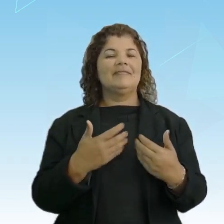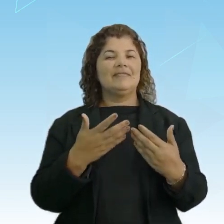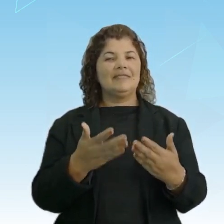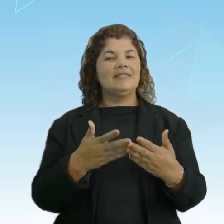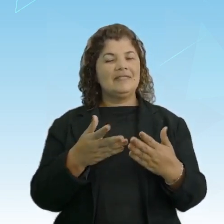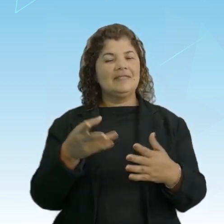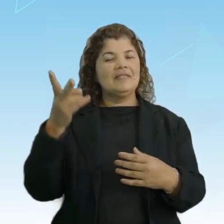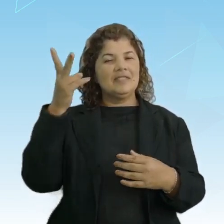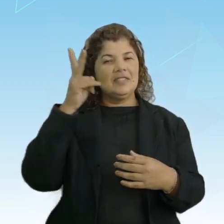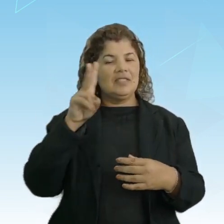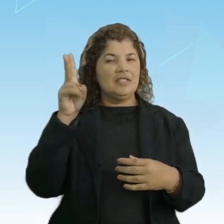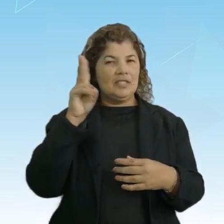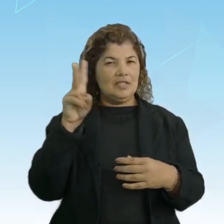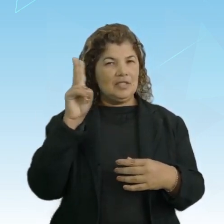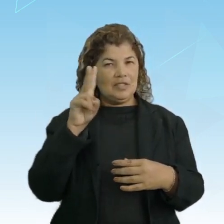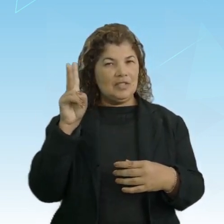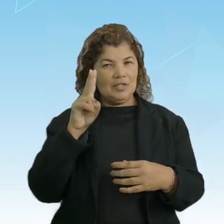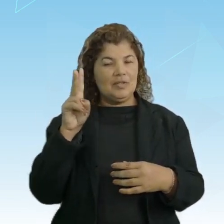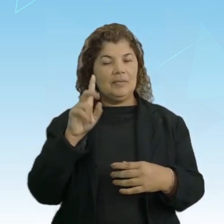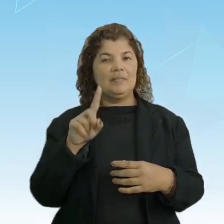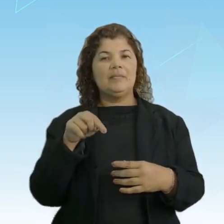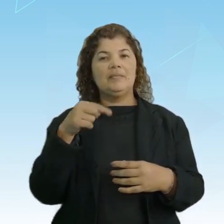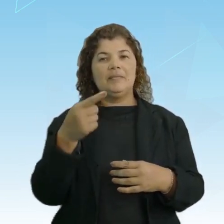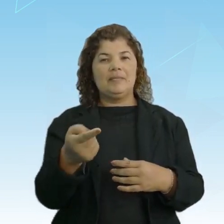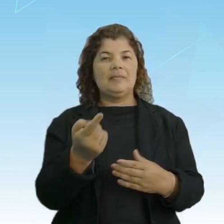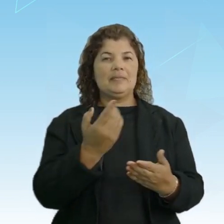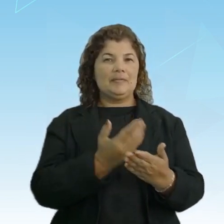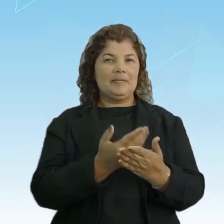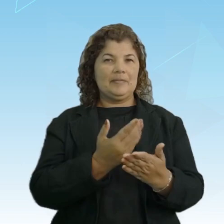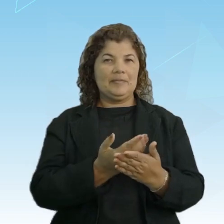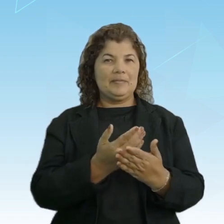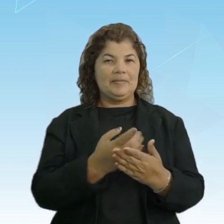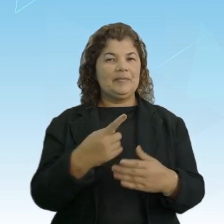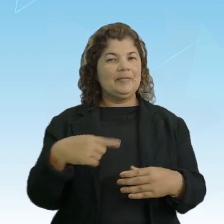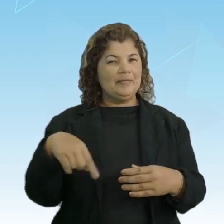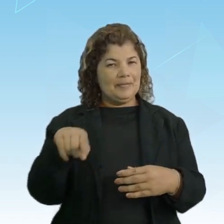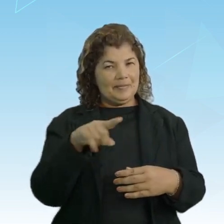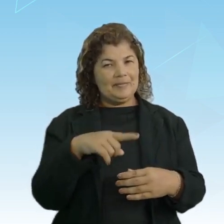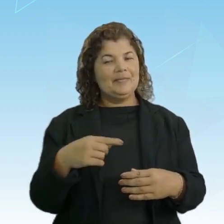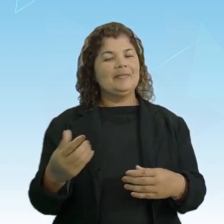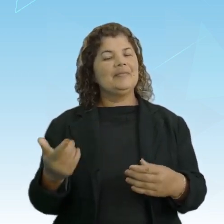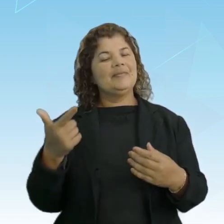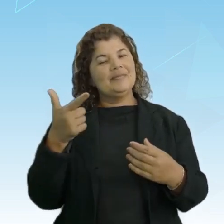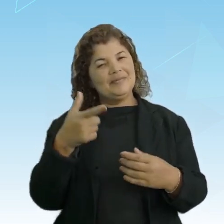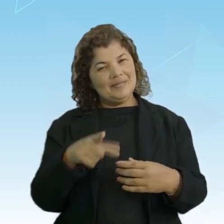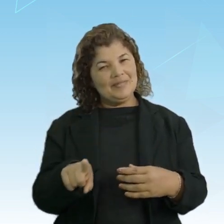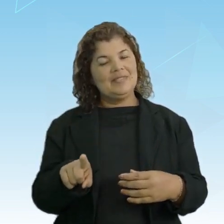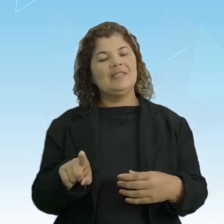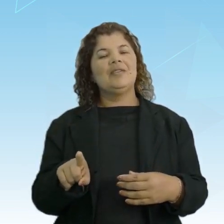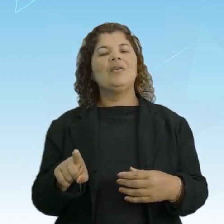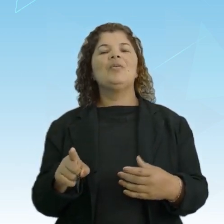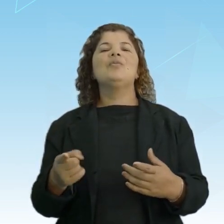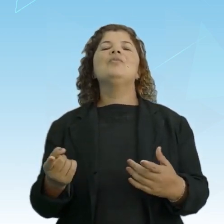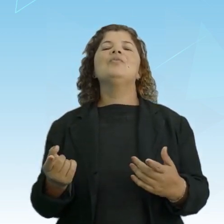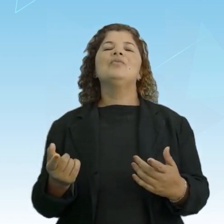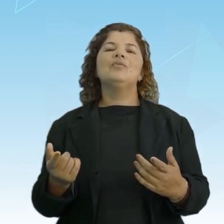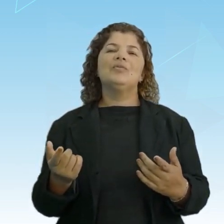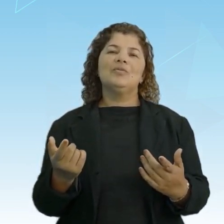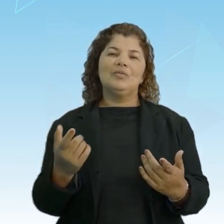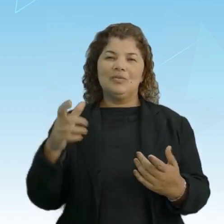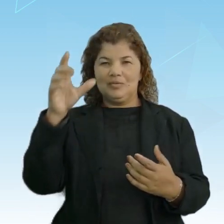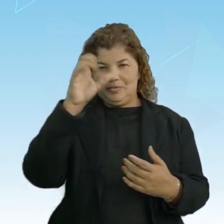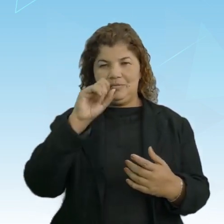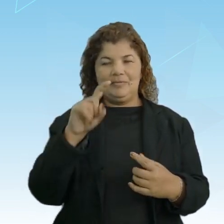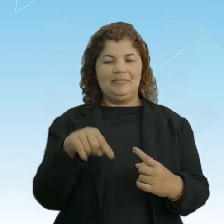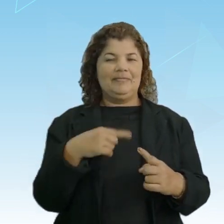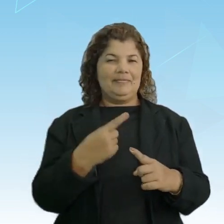da história. E na próxima aula vocês serão convidados a entrarem novamente na